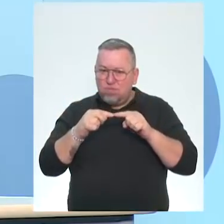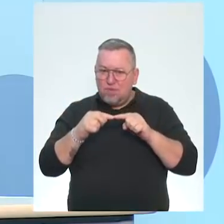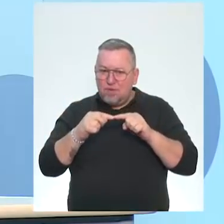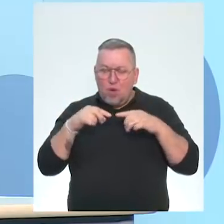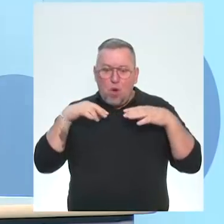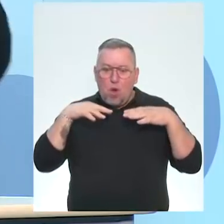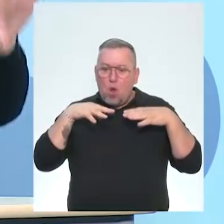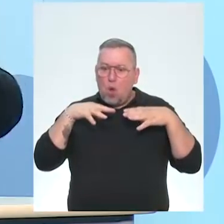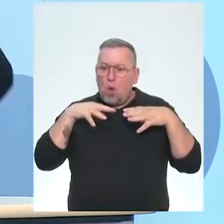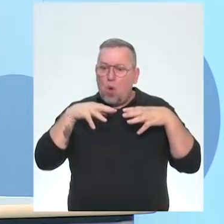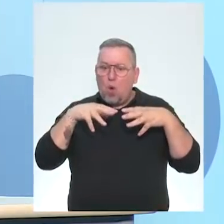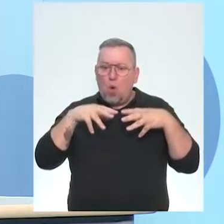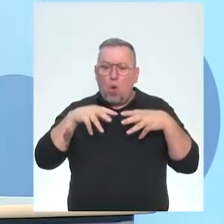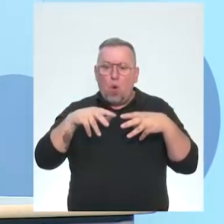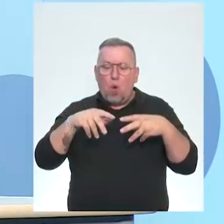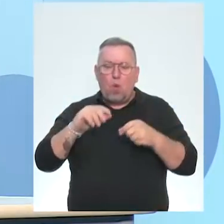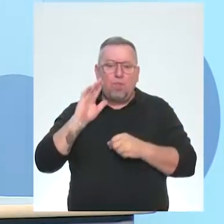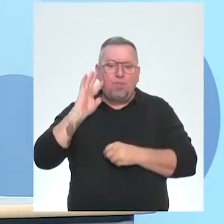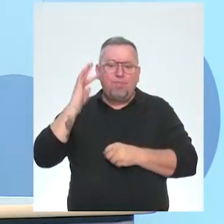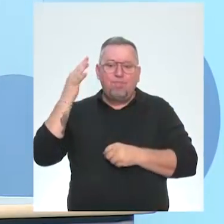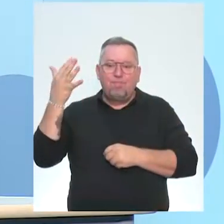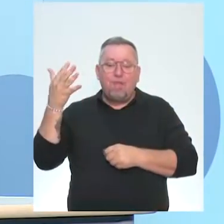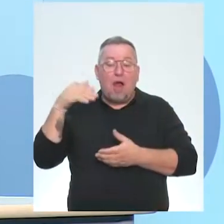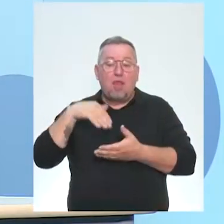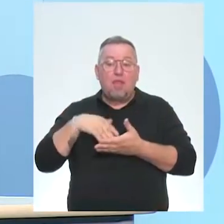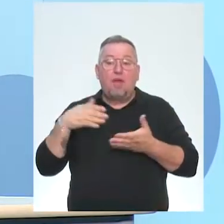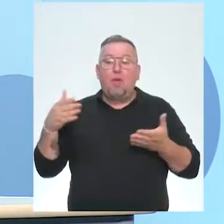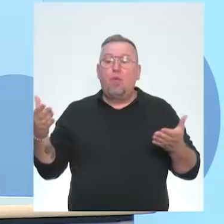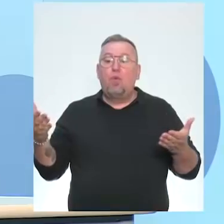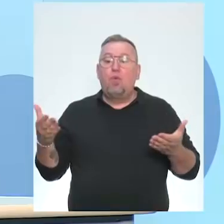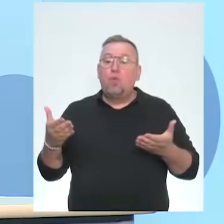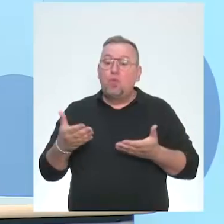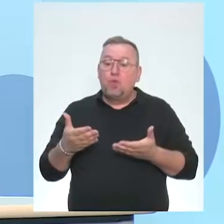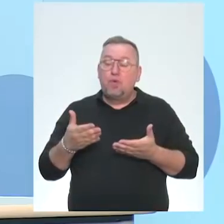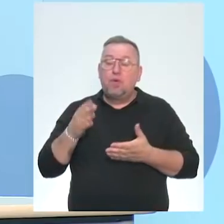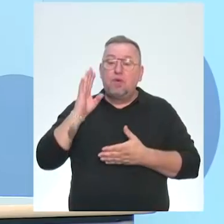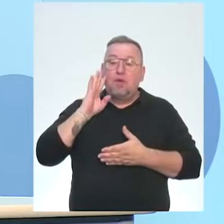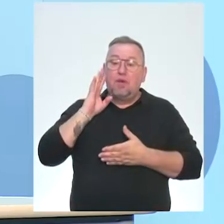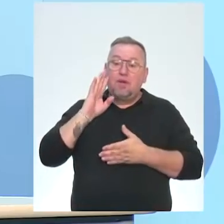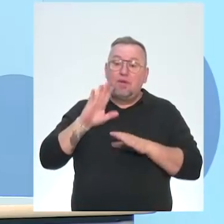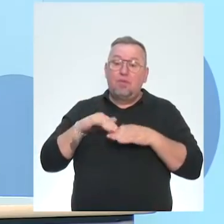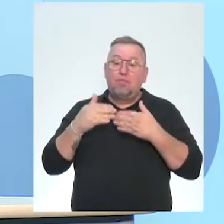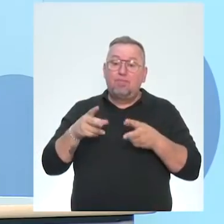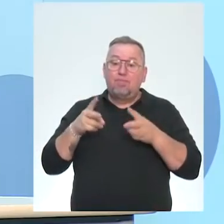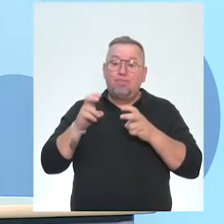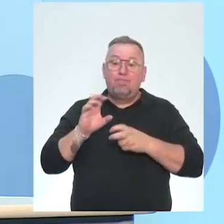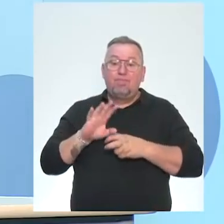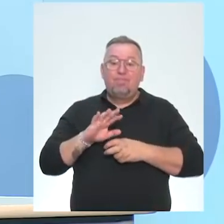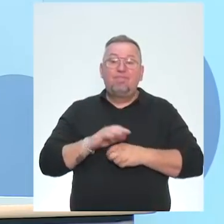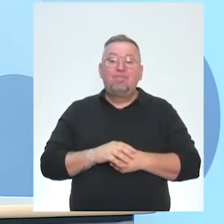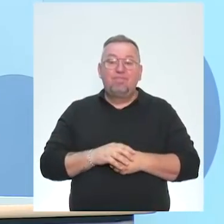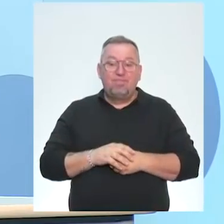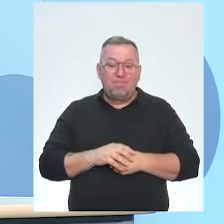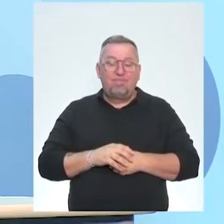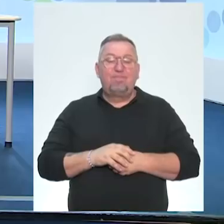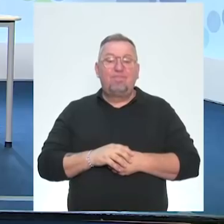com tudo que já se passou no mundo até hoje. E é tão legal quando a gente percebe isso, né? Sim,